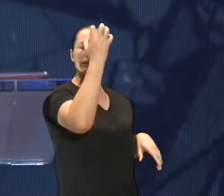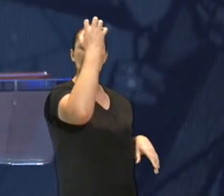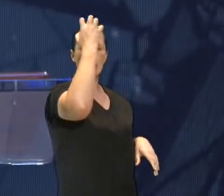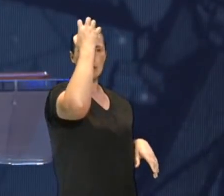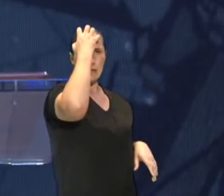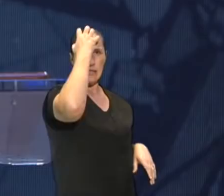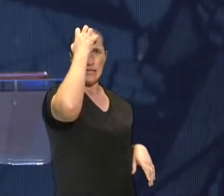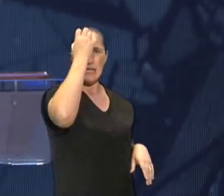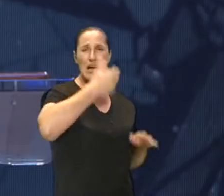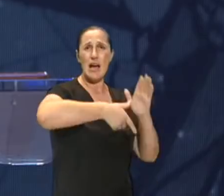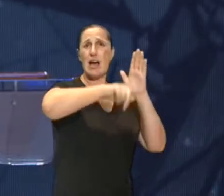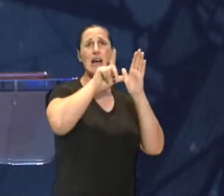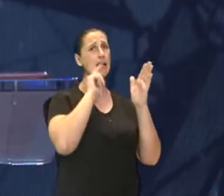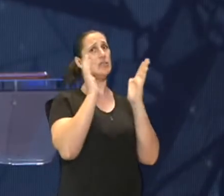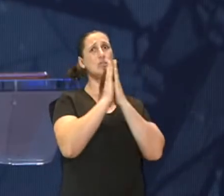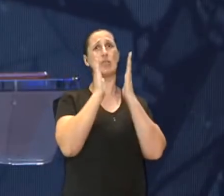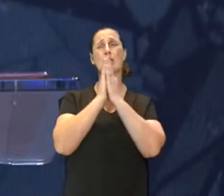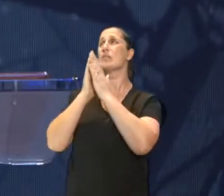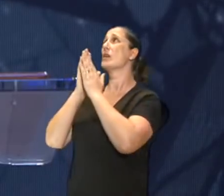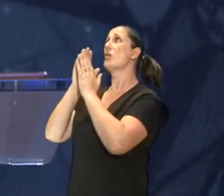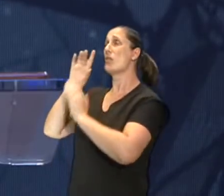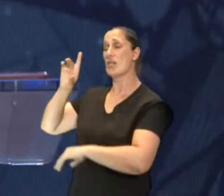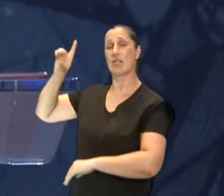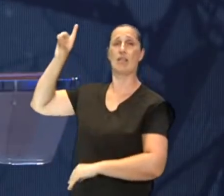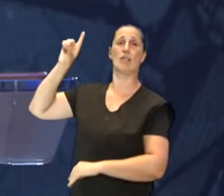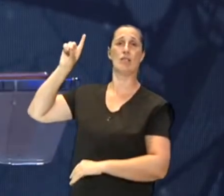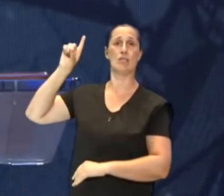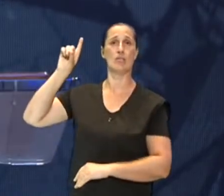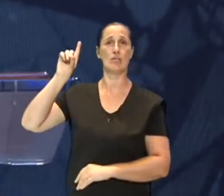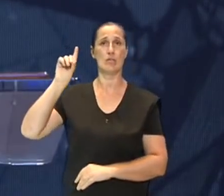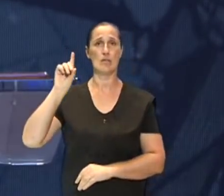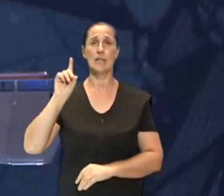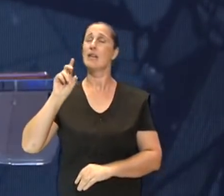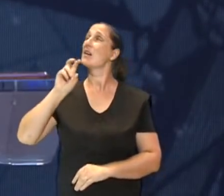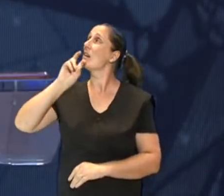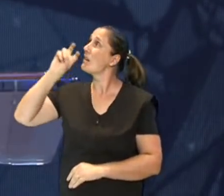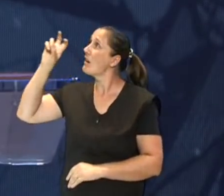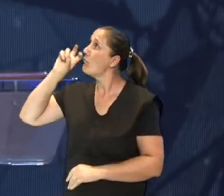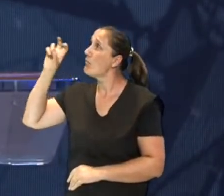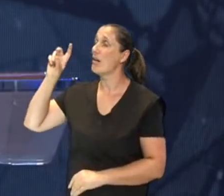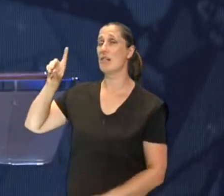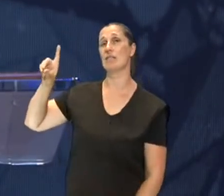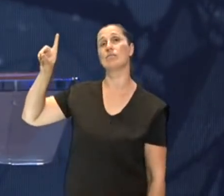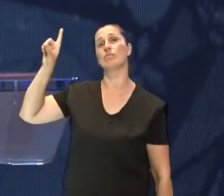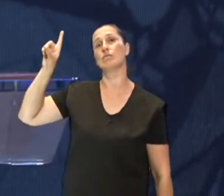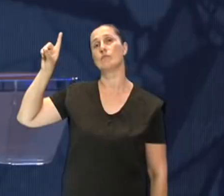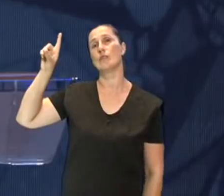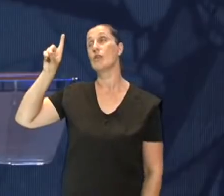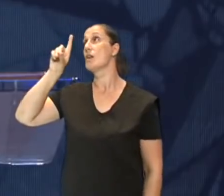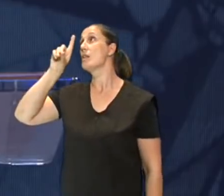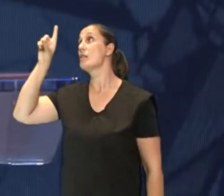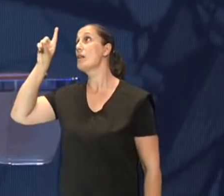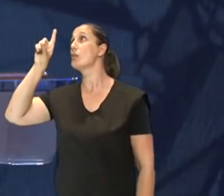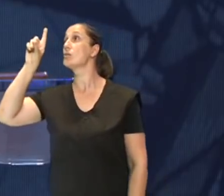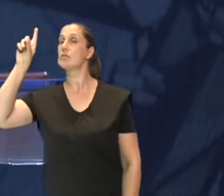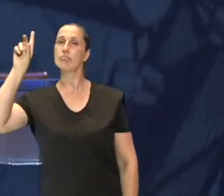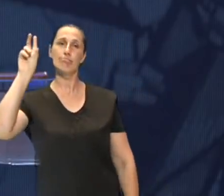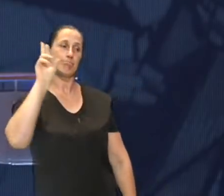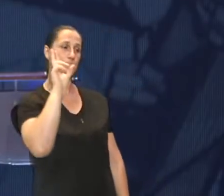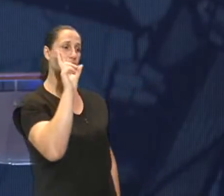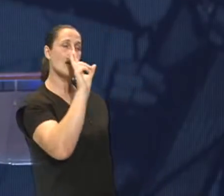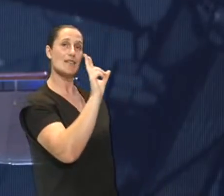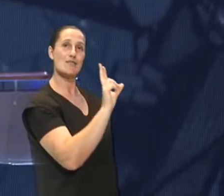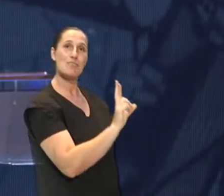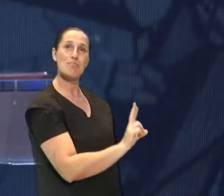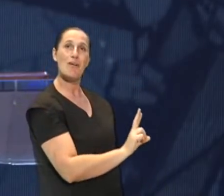dor, nas noites em que a doença avançava, e ele clamava ao Senhor. E por isso Deus mandou resposta,